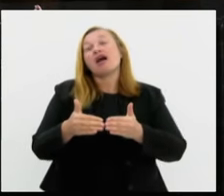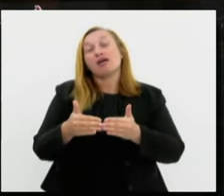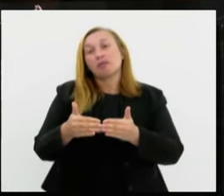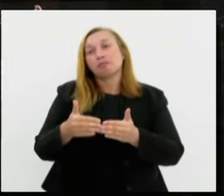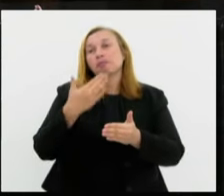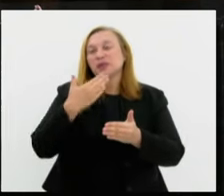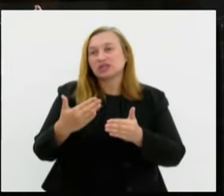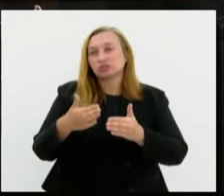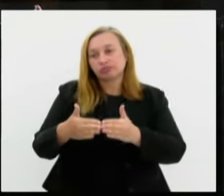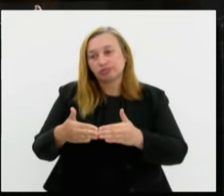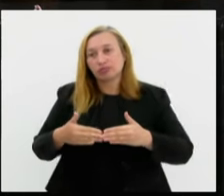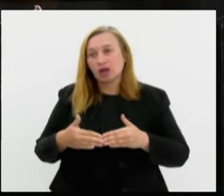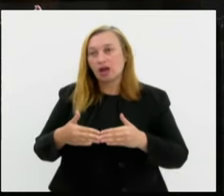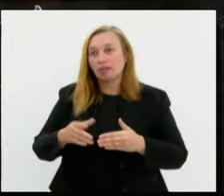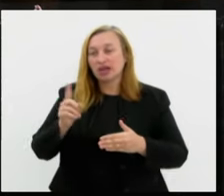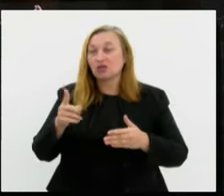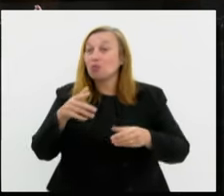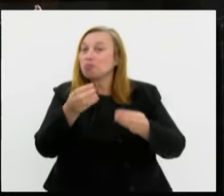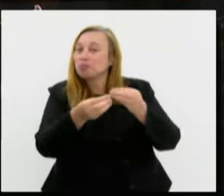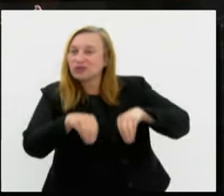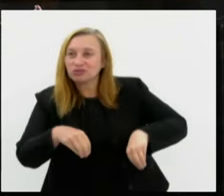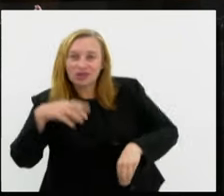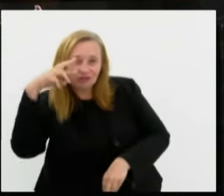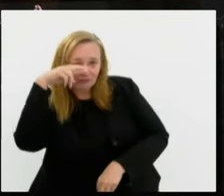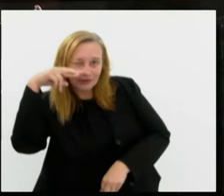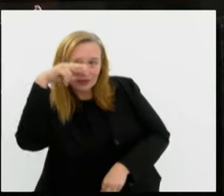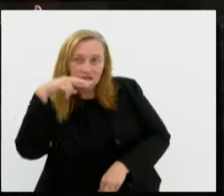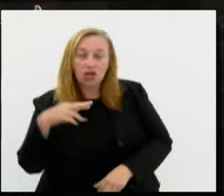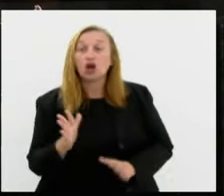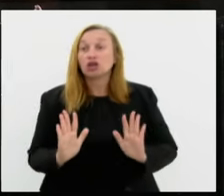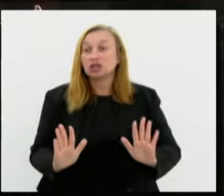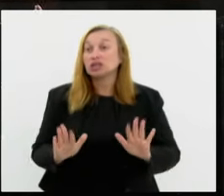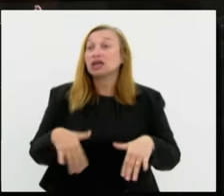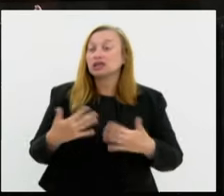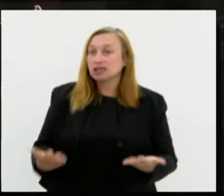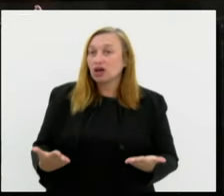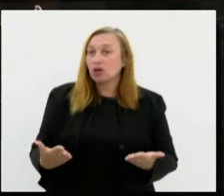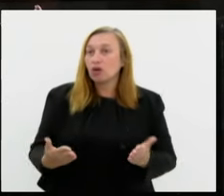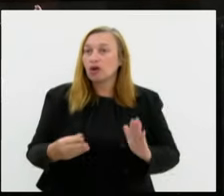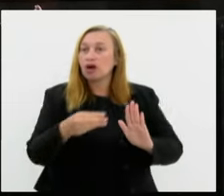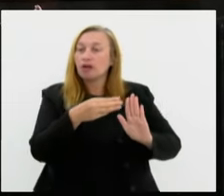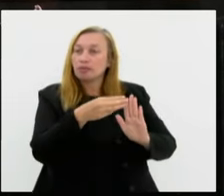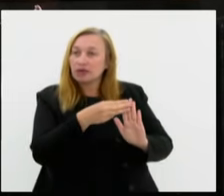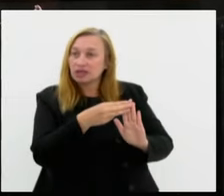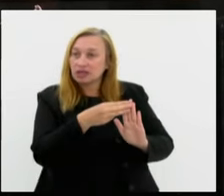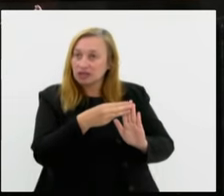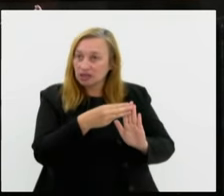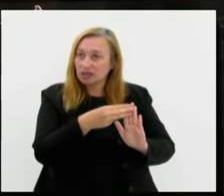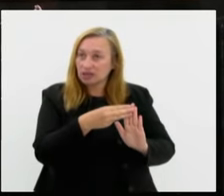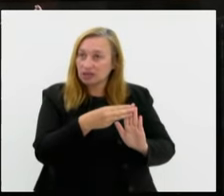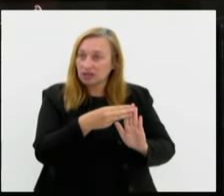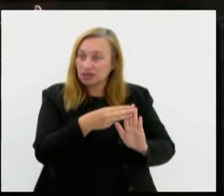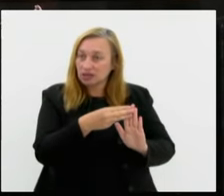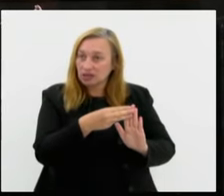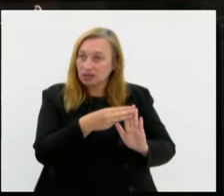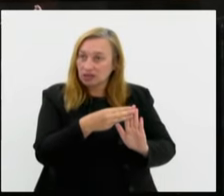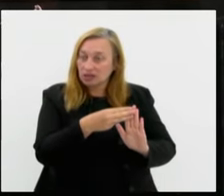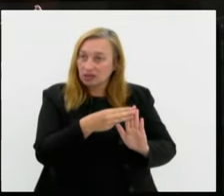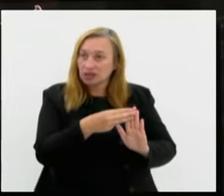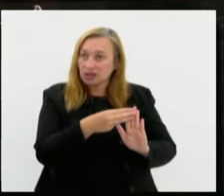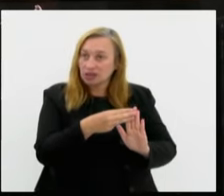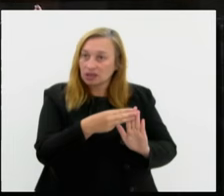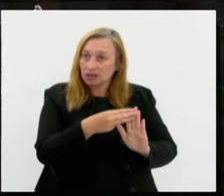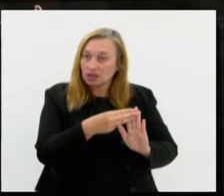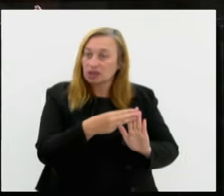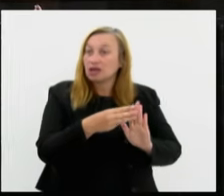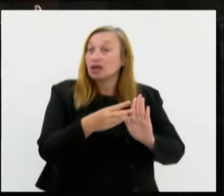investigação. Ou seja, uma medida cautelar não se confunde com prisão ou cassação de mandato. É cautelar